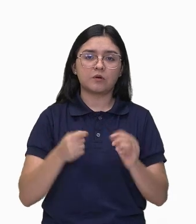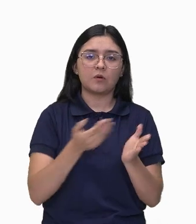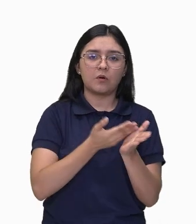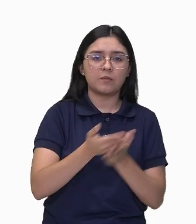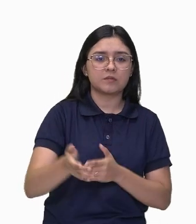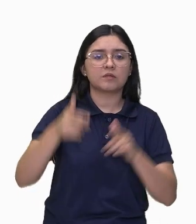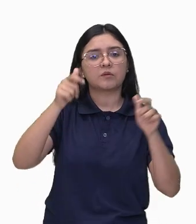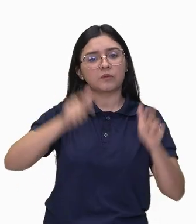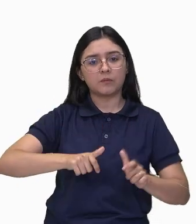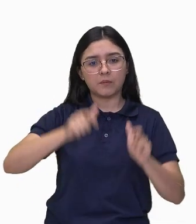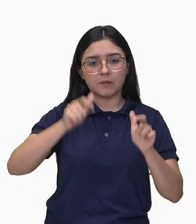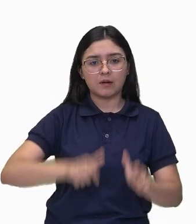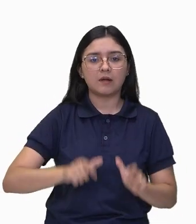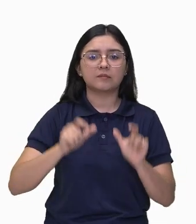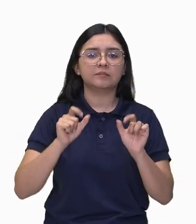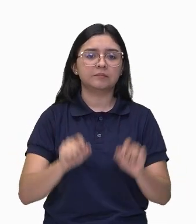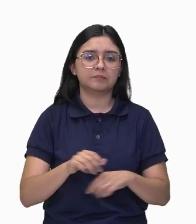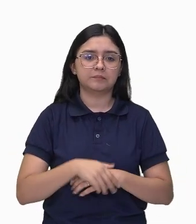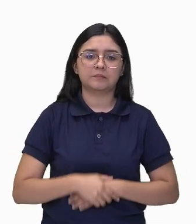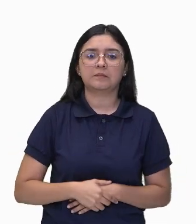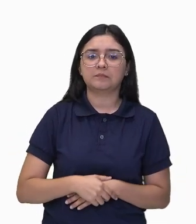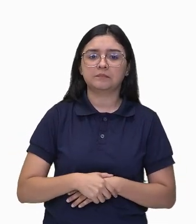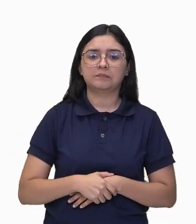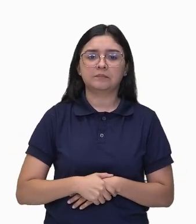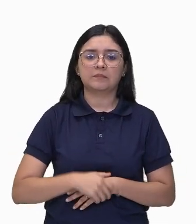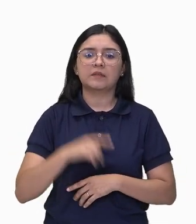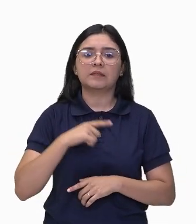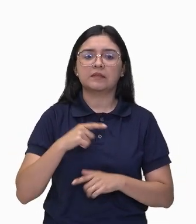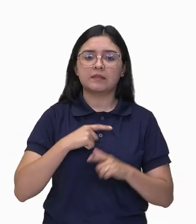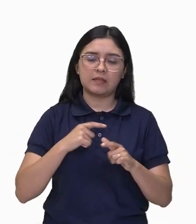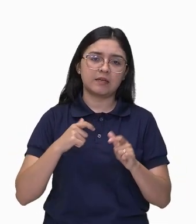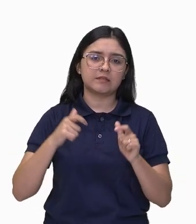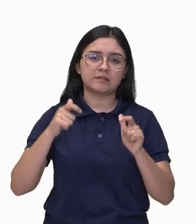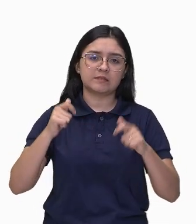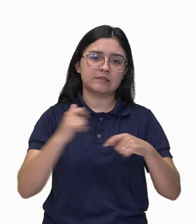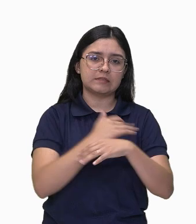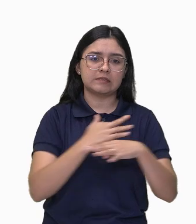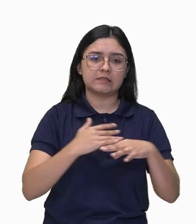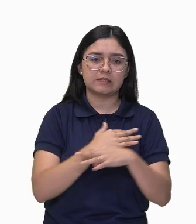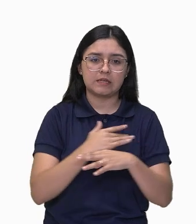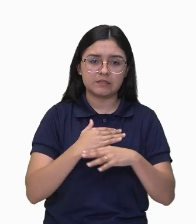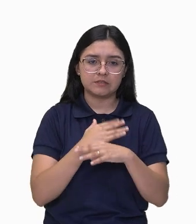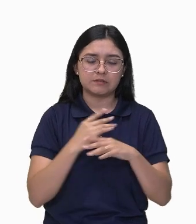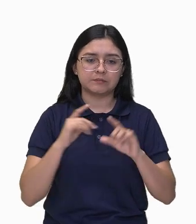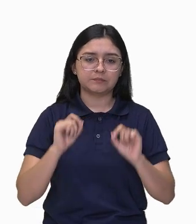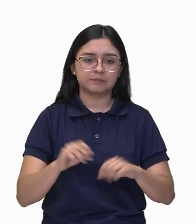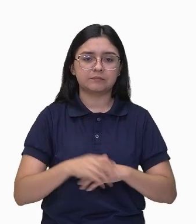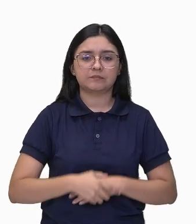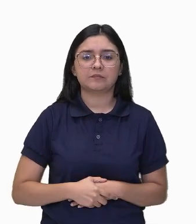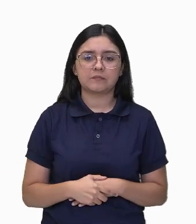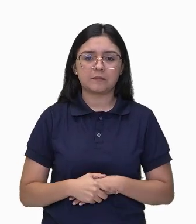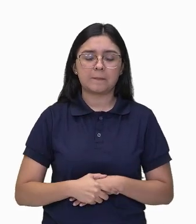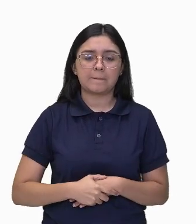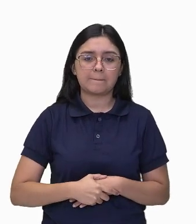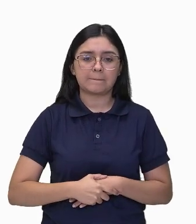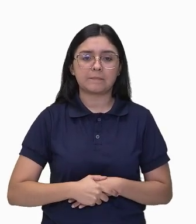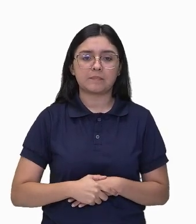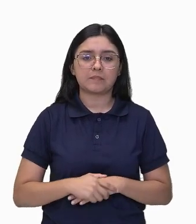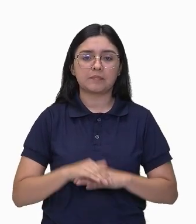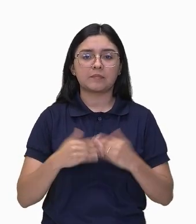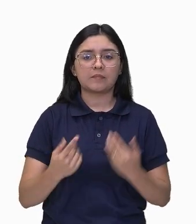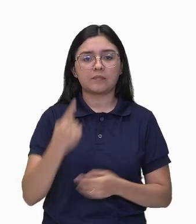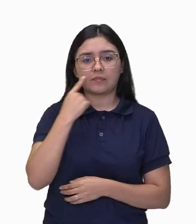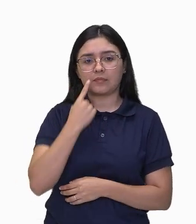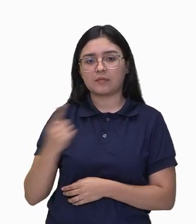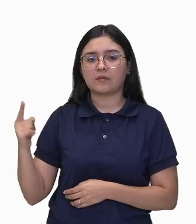Península Itálica, tá certo? Através, então, das cidades ali, né, ligadas, então, à Península Itálica. O Leonardo da Vinci,